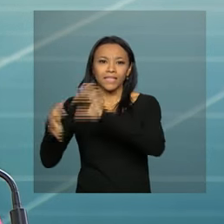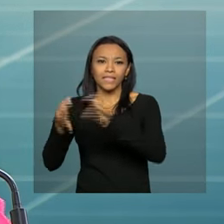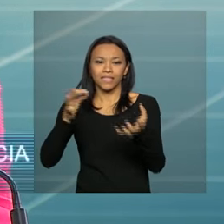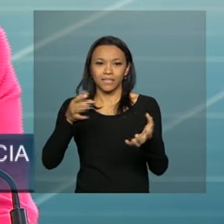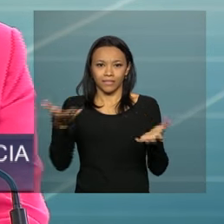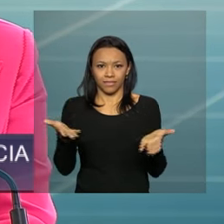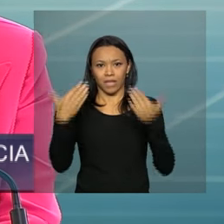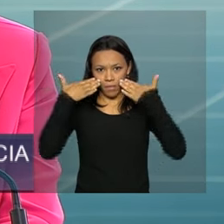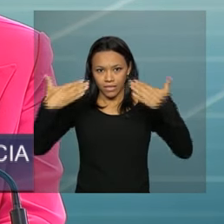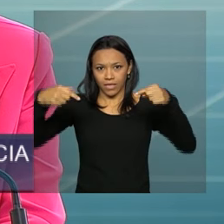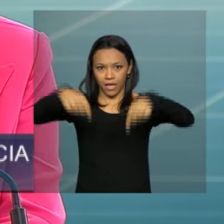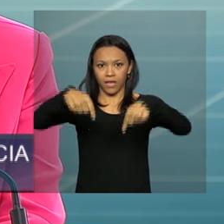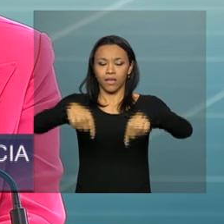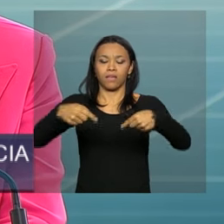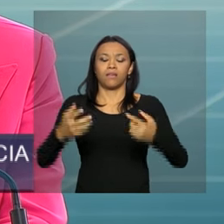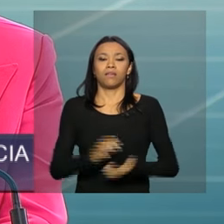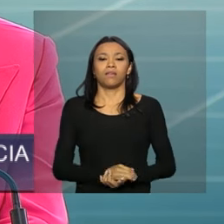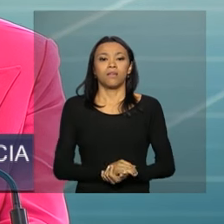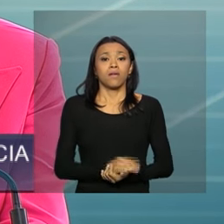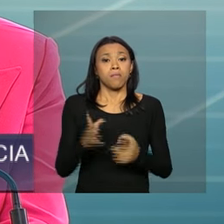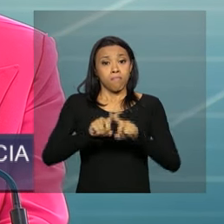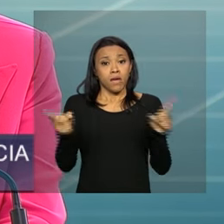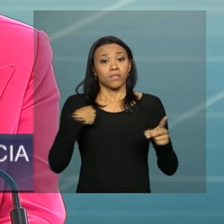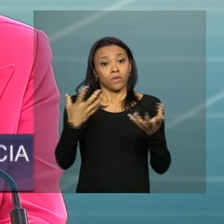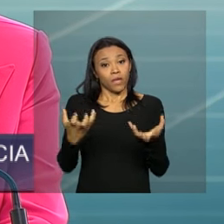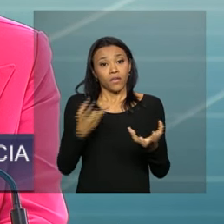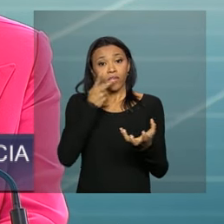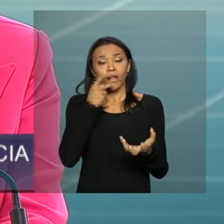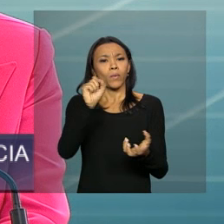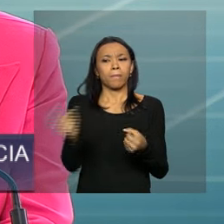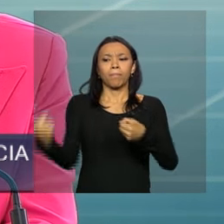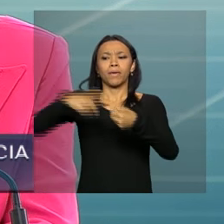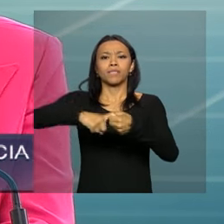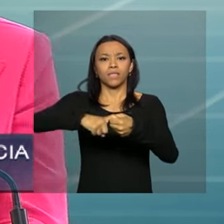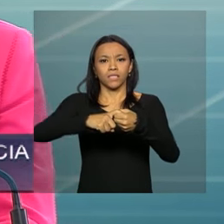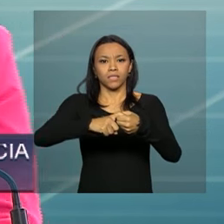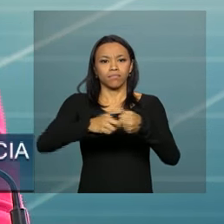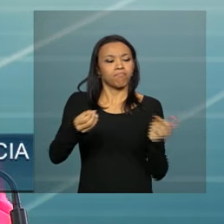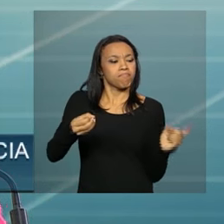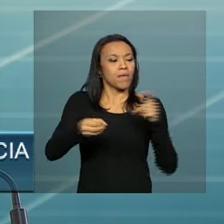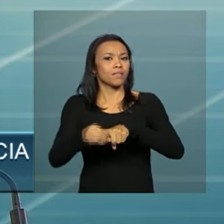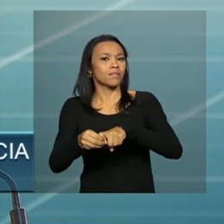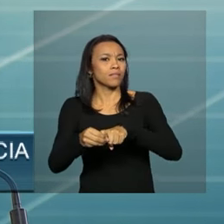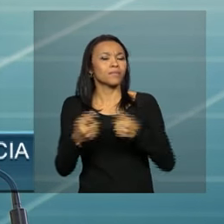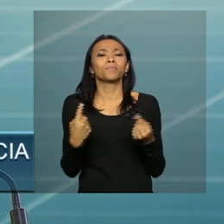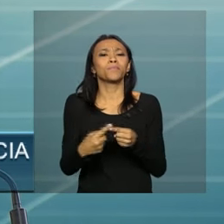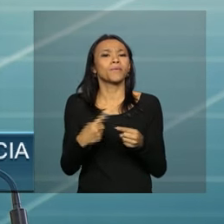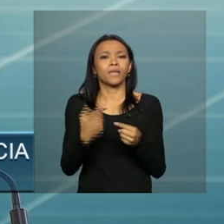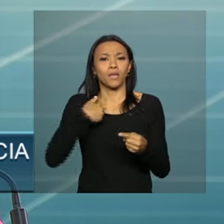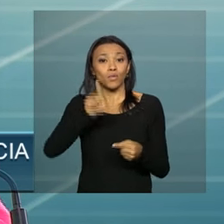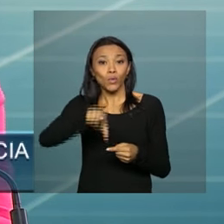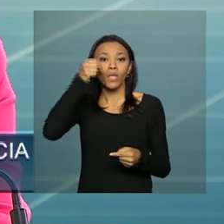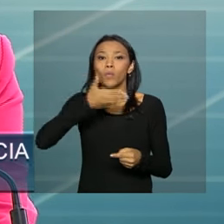destacado esse fato. Mas eu quero dizer que essas parcerias, por que que eu disse que nós escolhemos